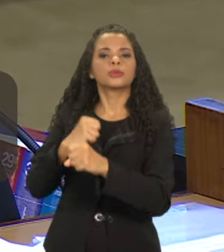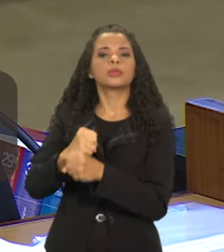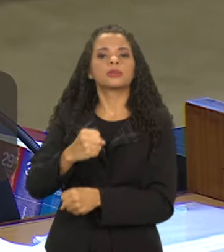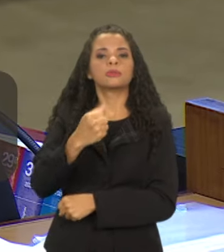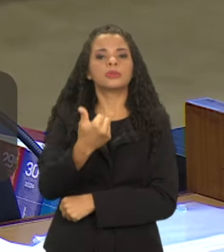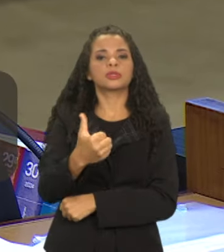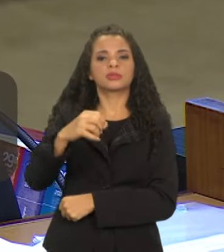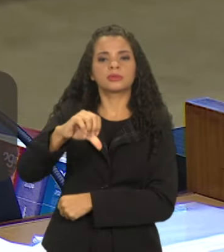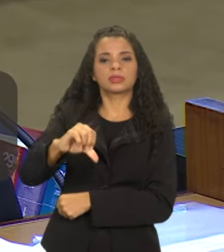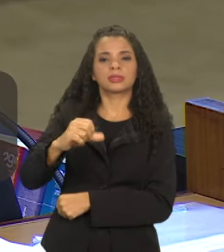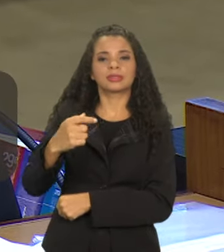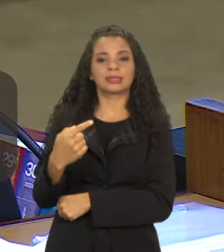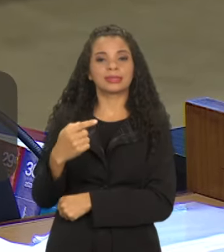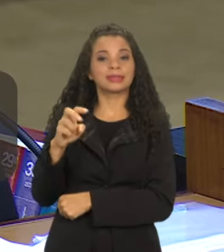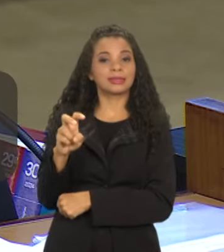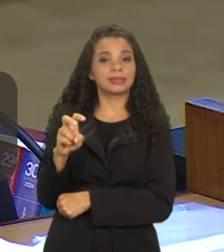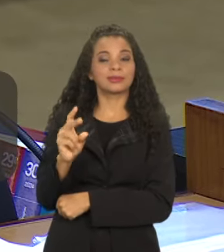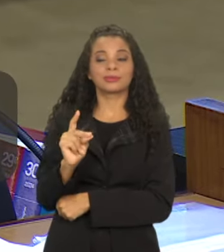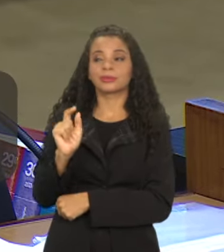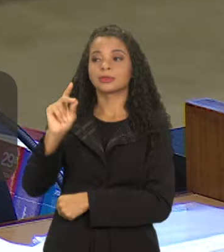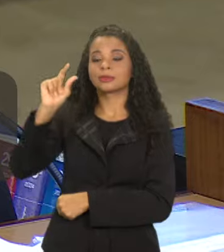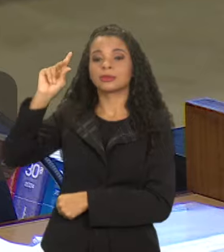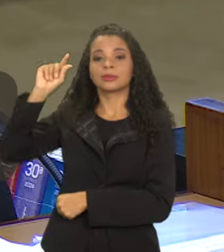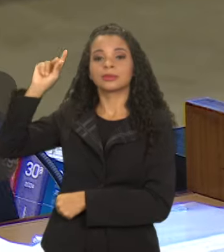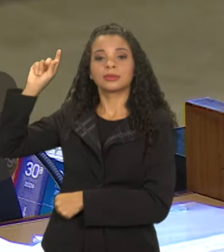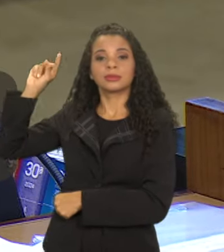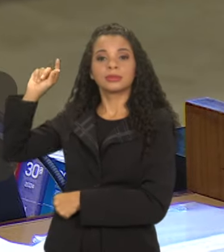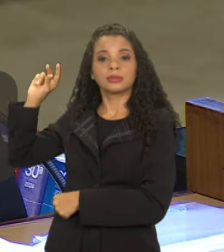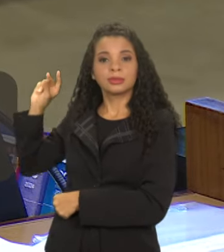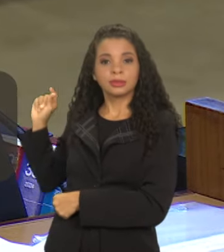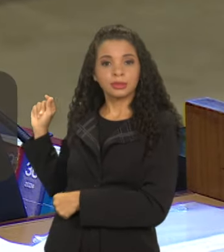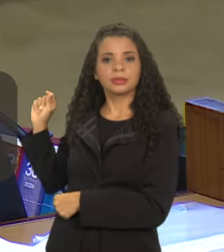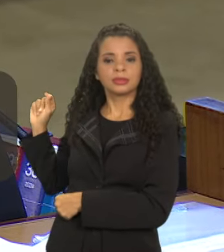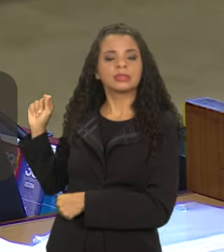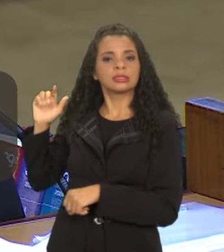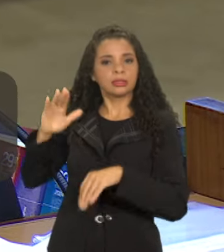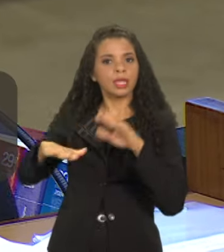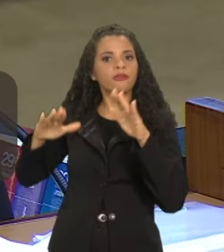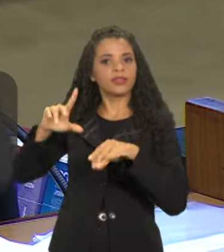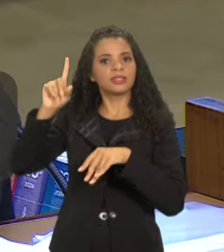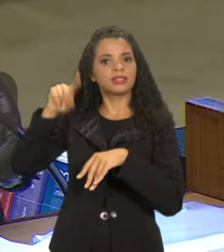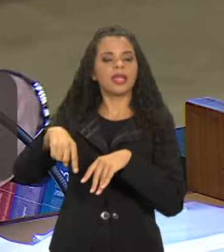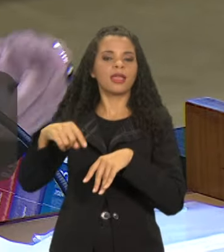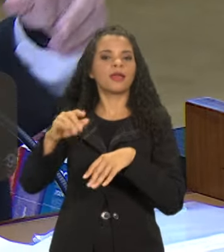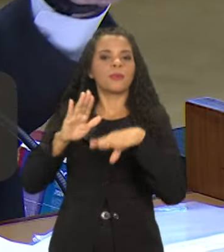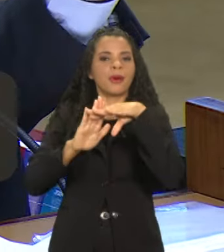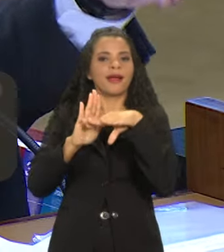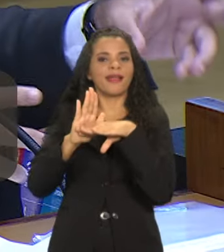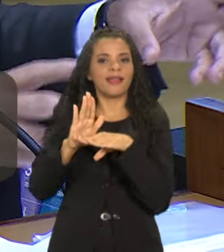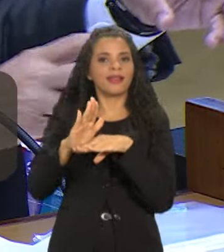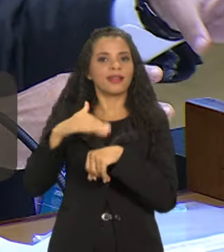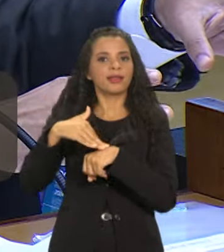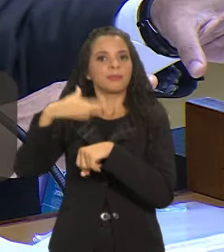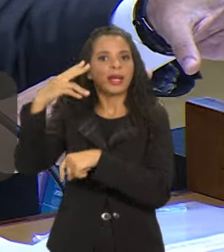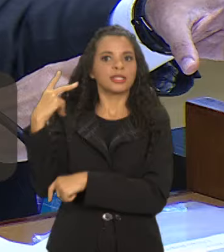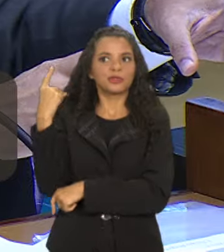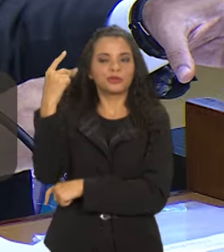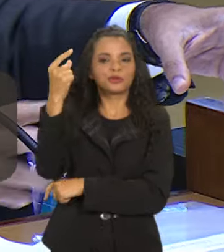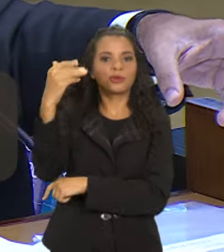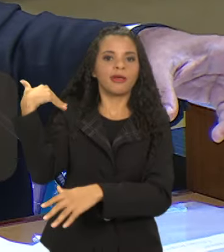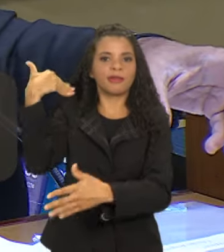1975. Talvez seja um dos engenhos institucionais mais duradouros, anterior ao SUS. E criado no ventre